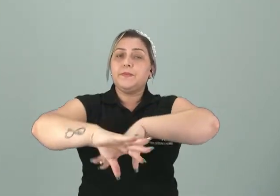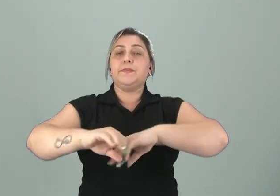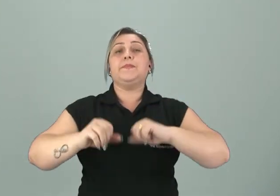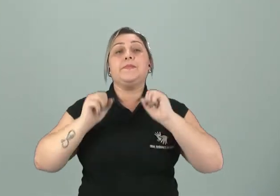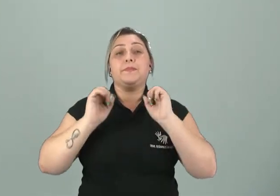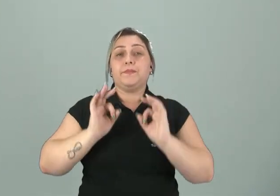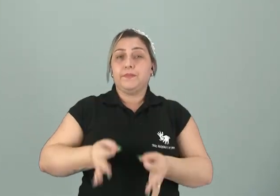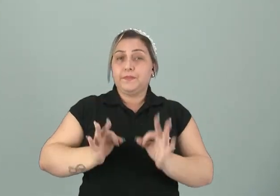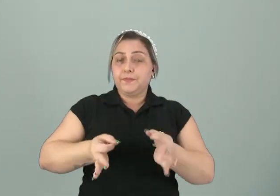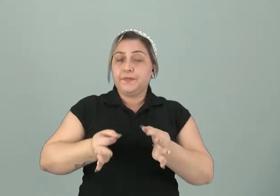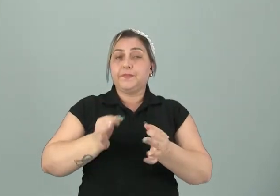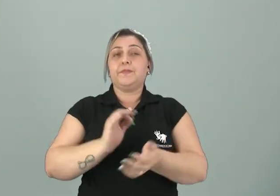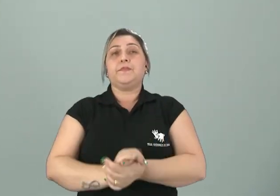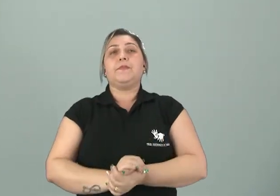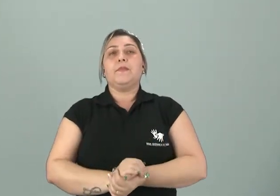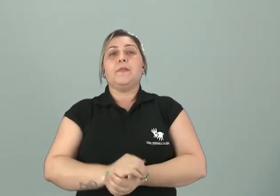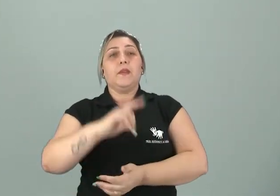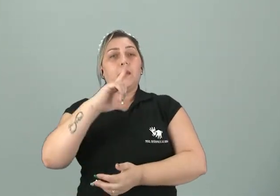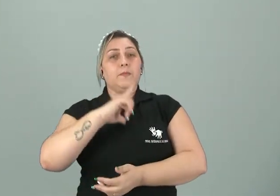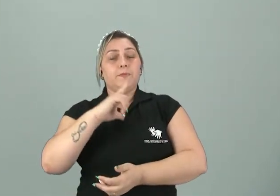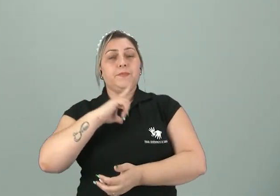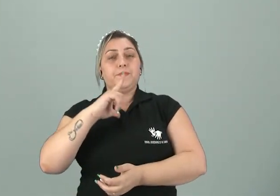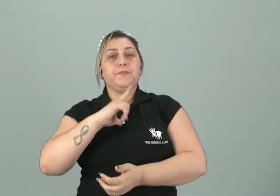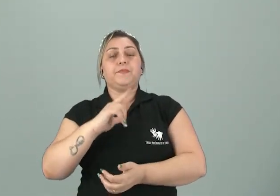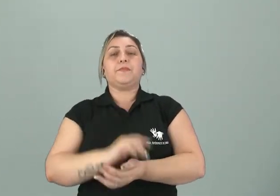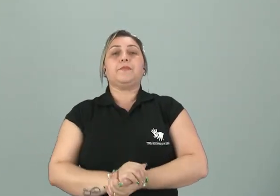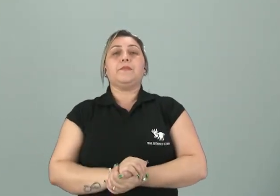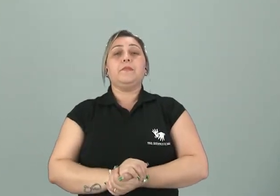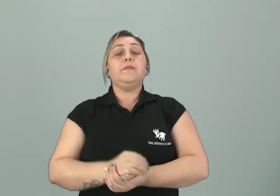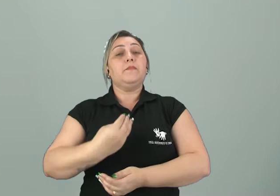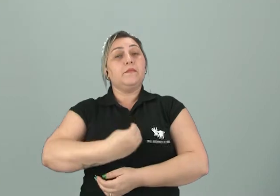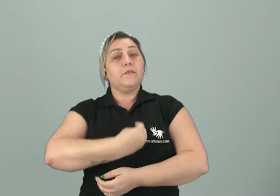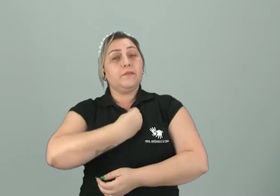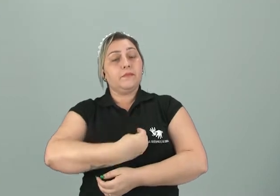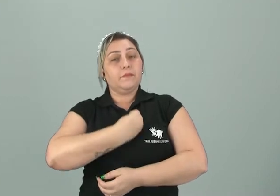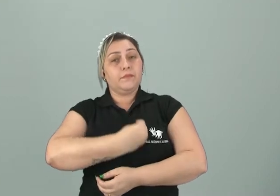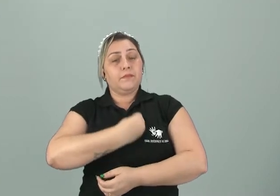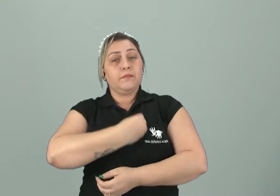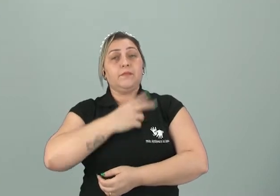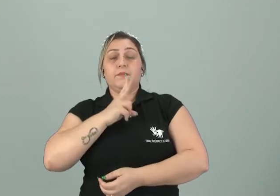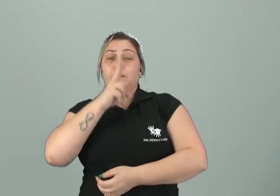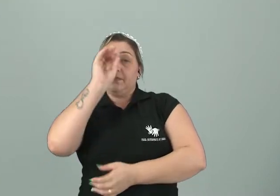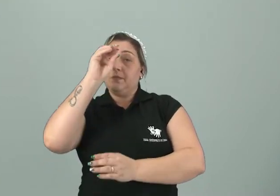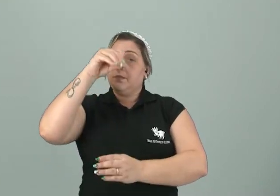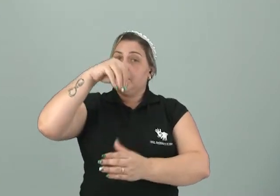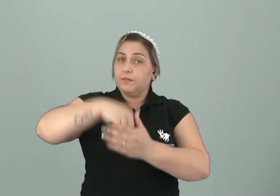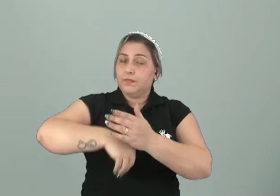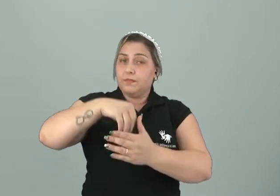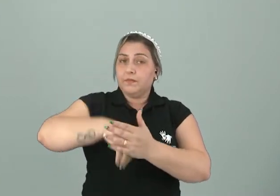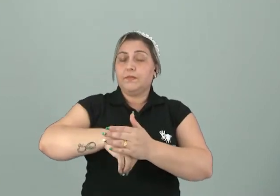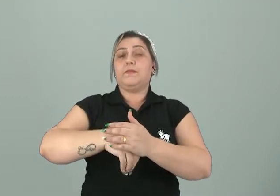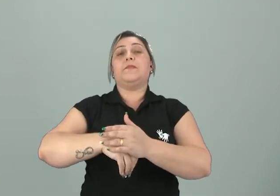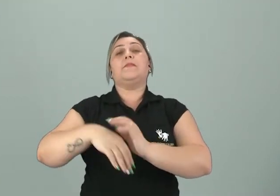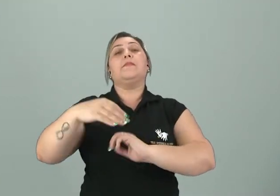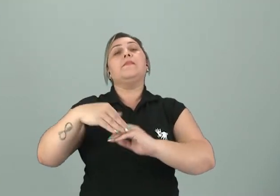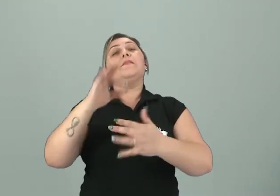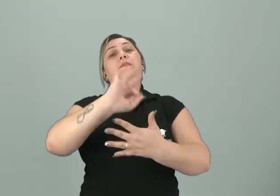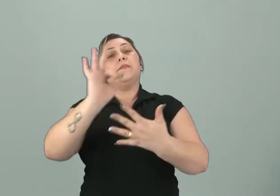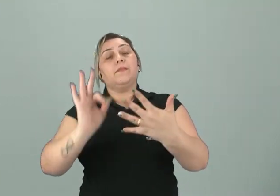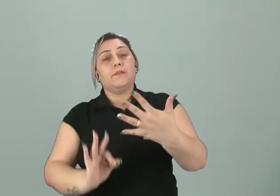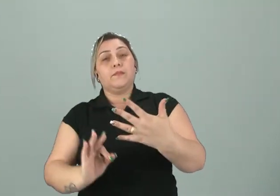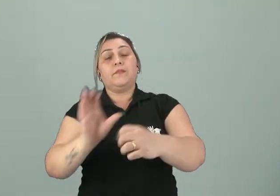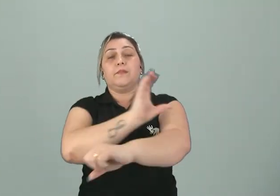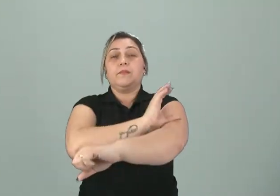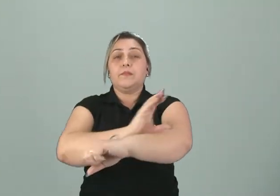como também de propagar ensinamentos, certo? E é com isso que a gente tem uma participação muito